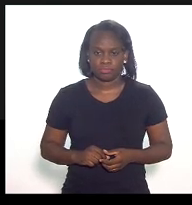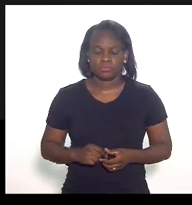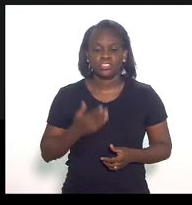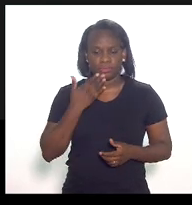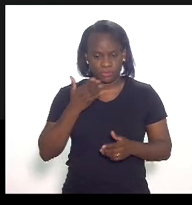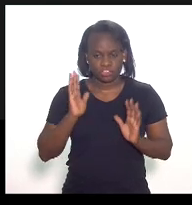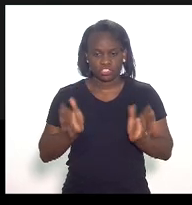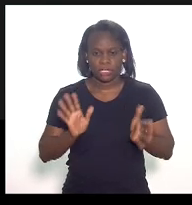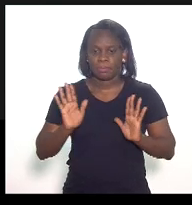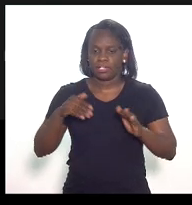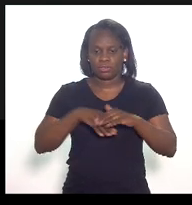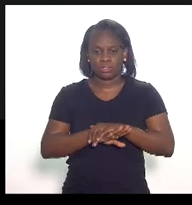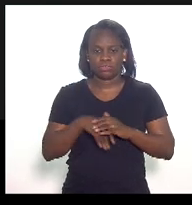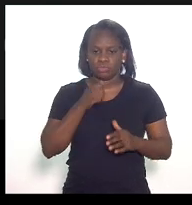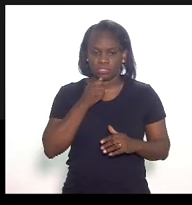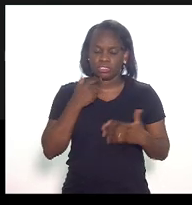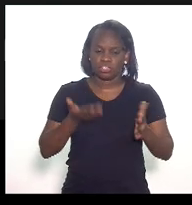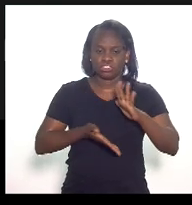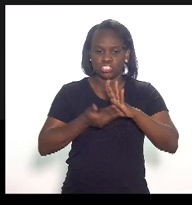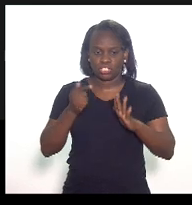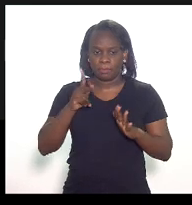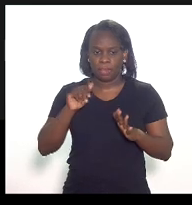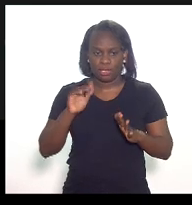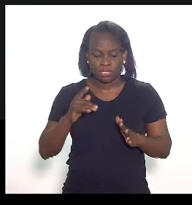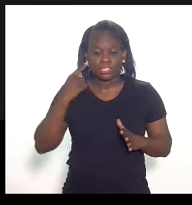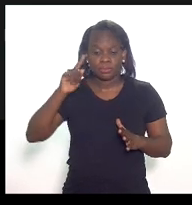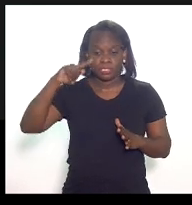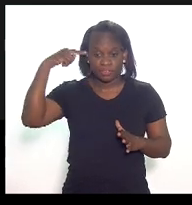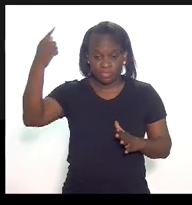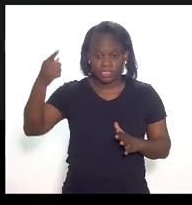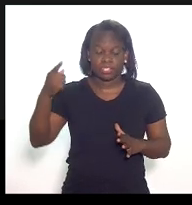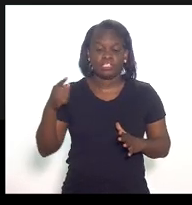Pediram, mas não foi arquivo. Então, vou retirar de pauta, volta semana que vem para